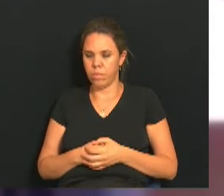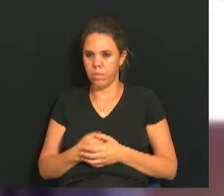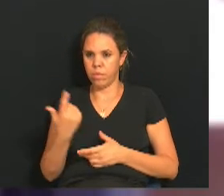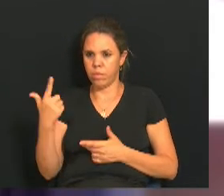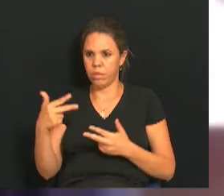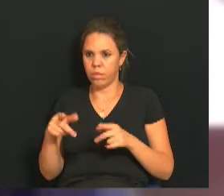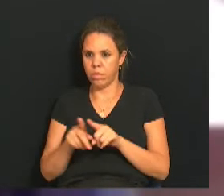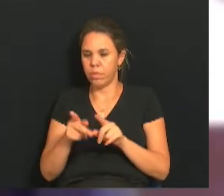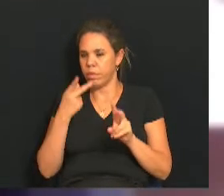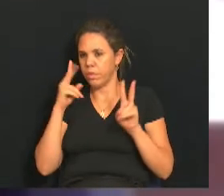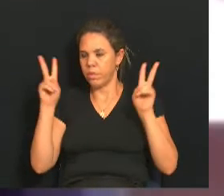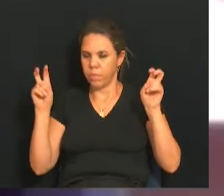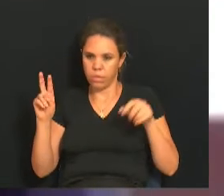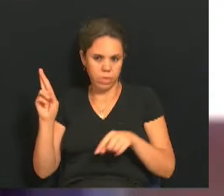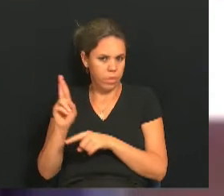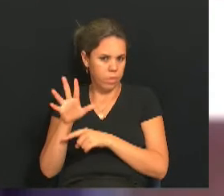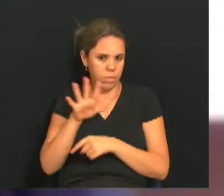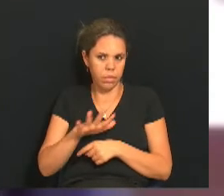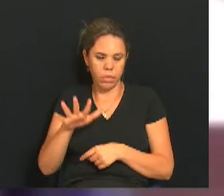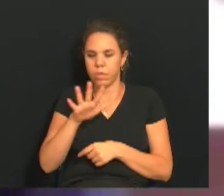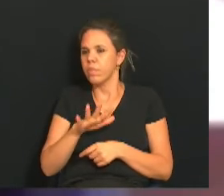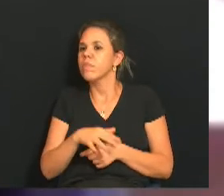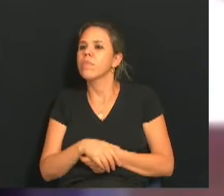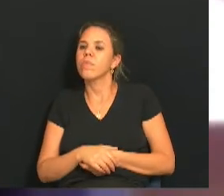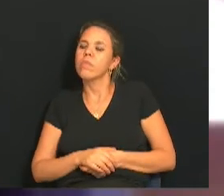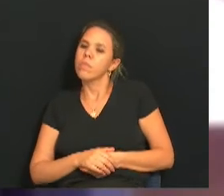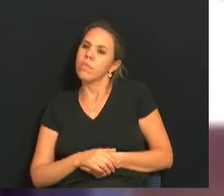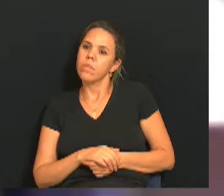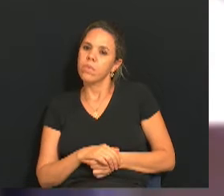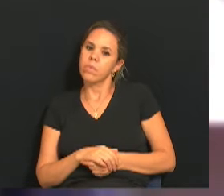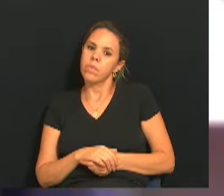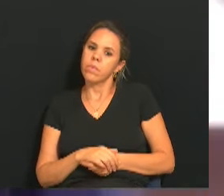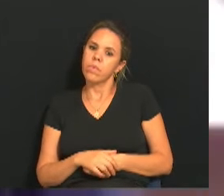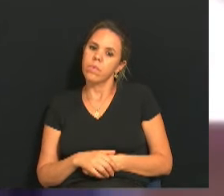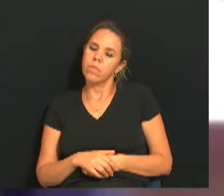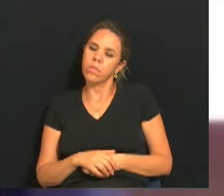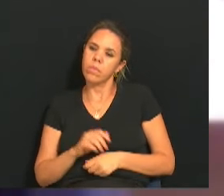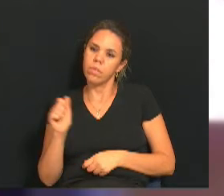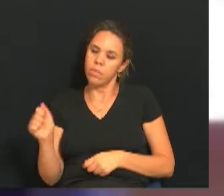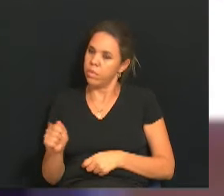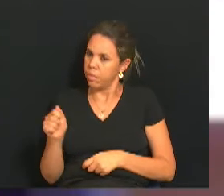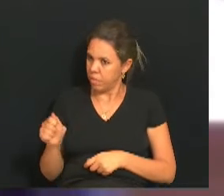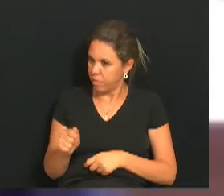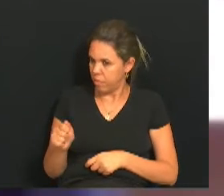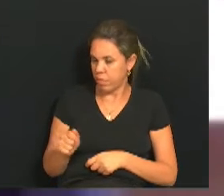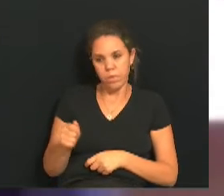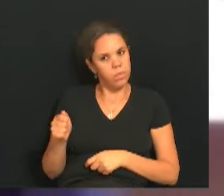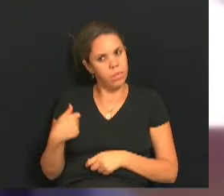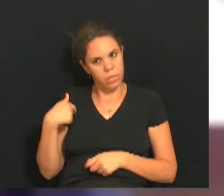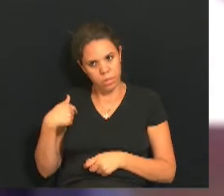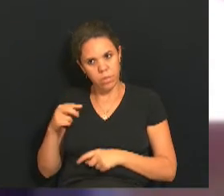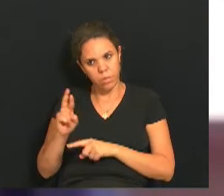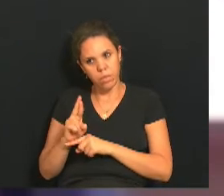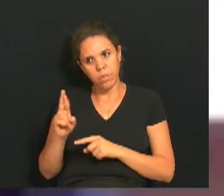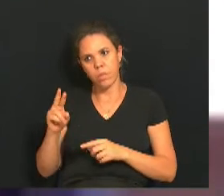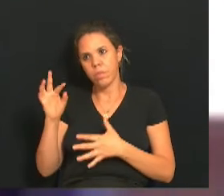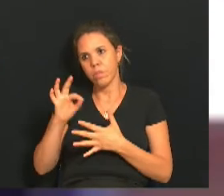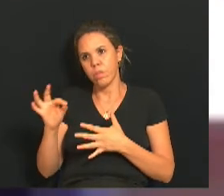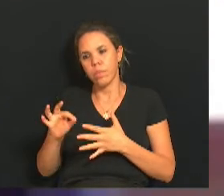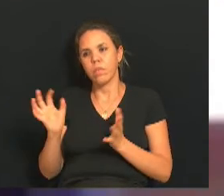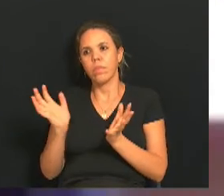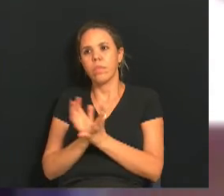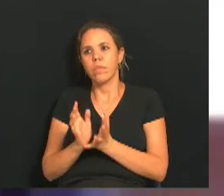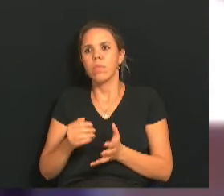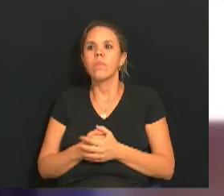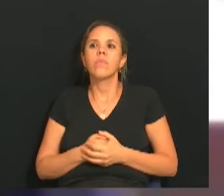falando de representatividade, de representação. E a associação que eu estou representando aqui, os adjuntos, nós não